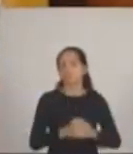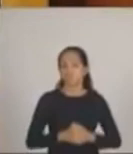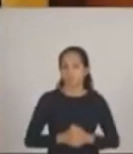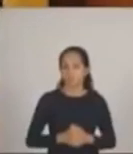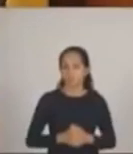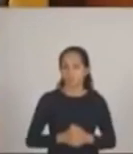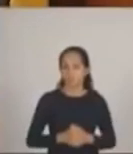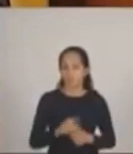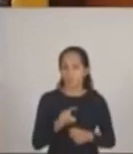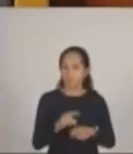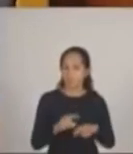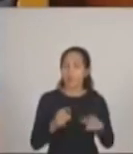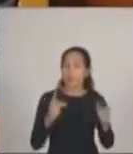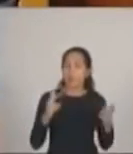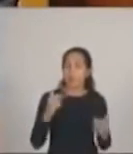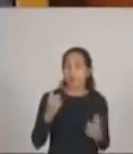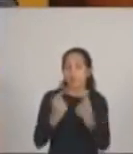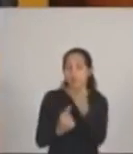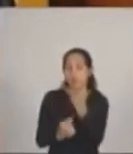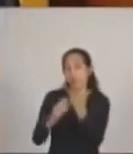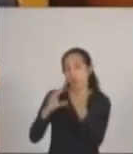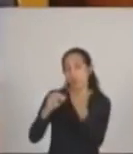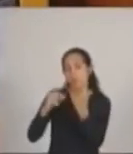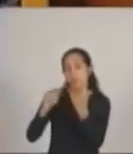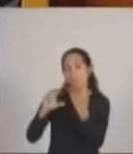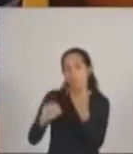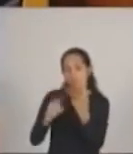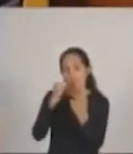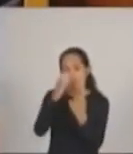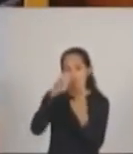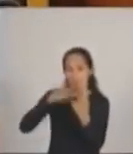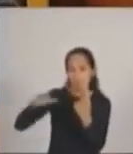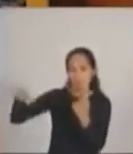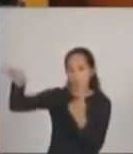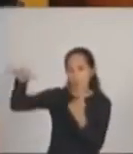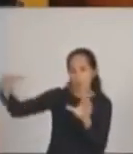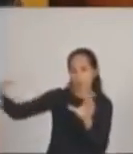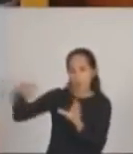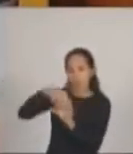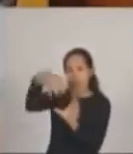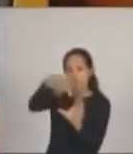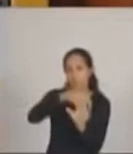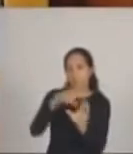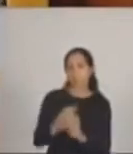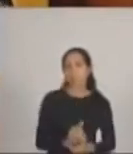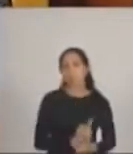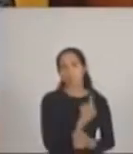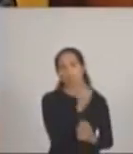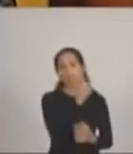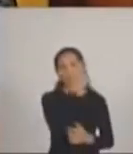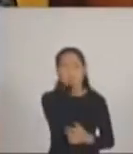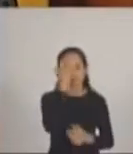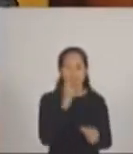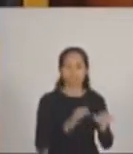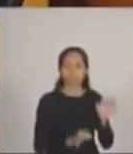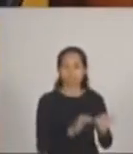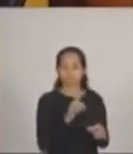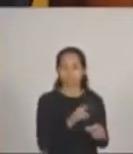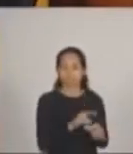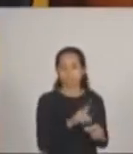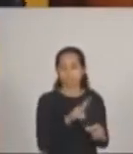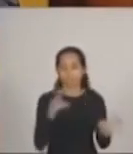a integração de comarcas com um único juiz que o somatório de suas populações